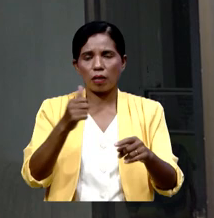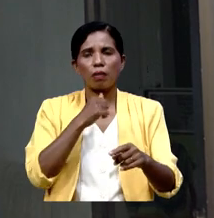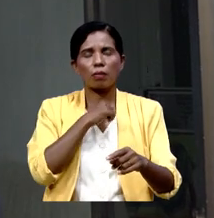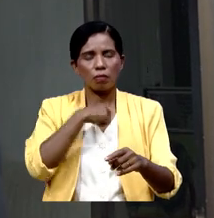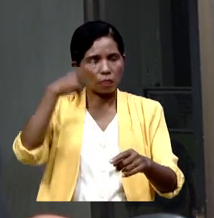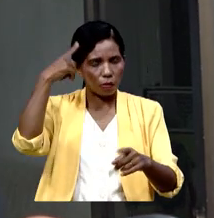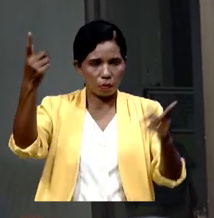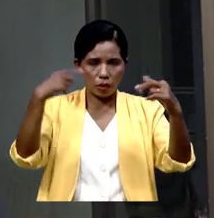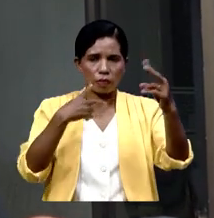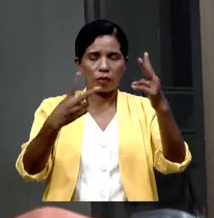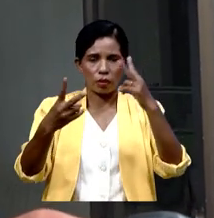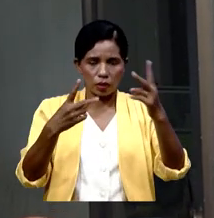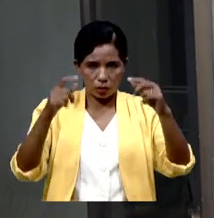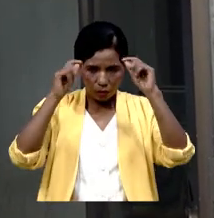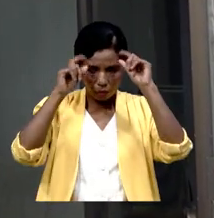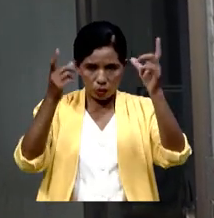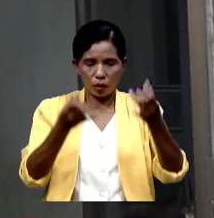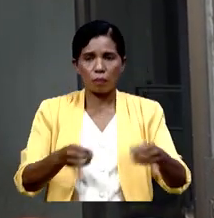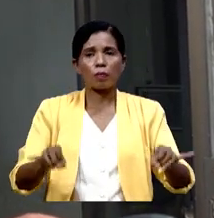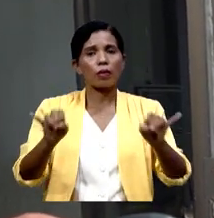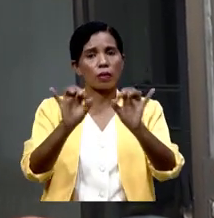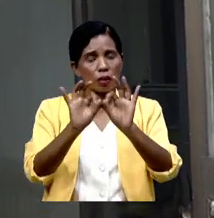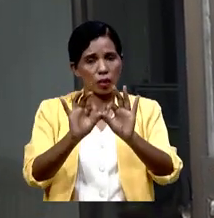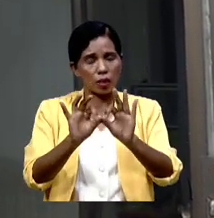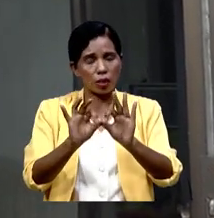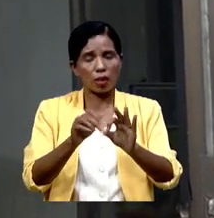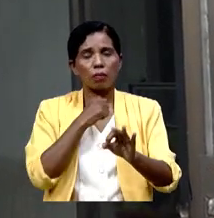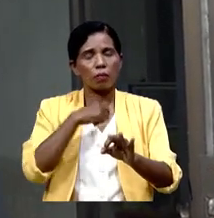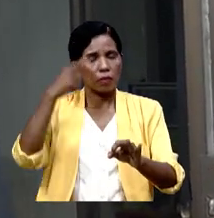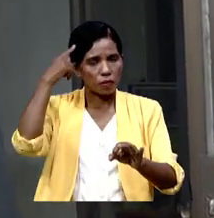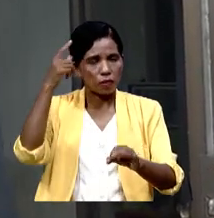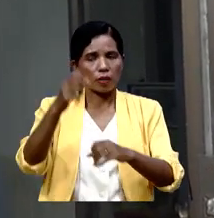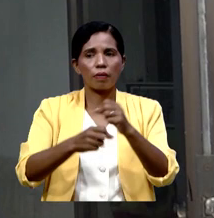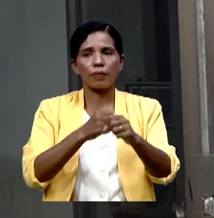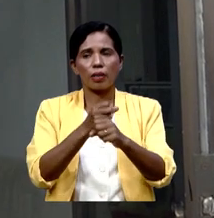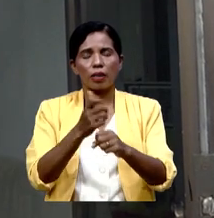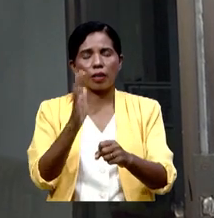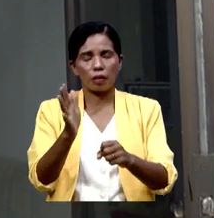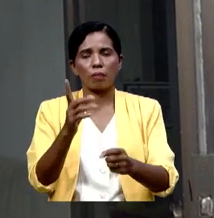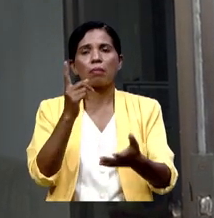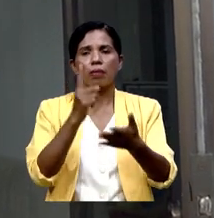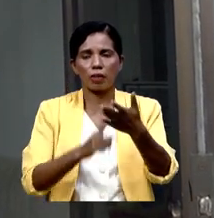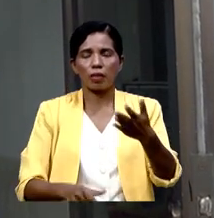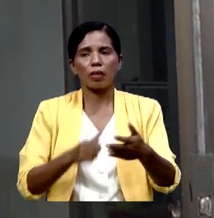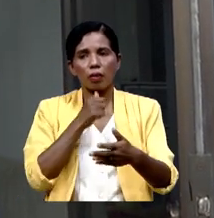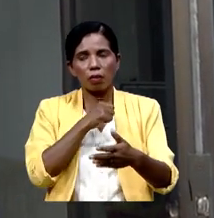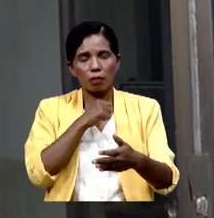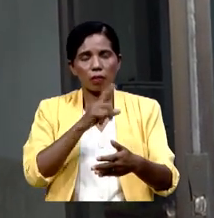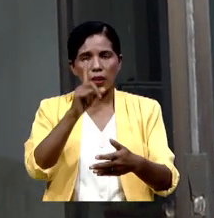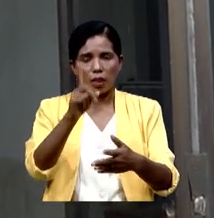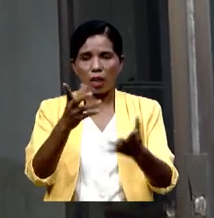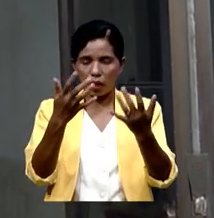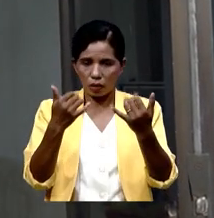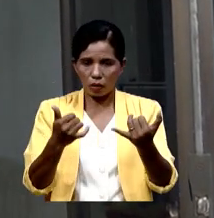visita Timor importância a um papa ne visita depois de 35 anos ne mak saída e a um papa ida ne dará um